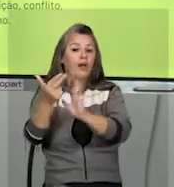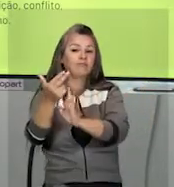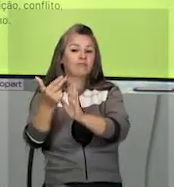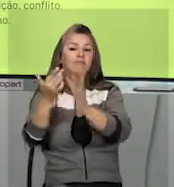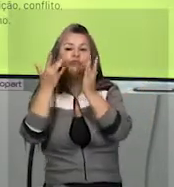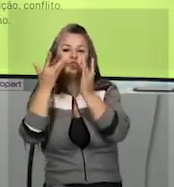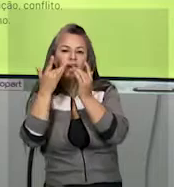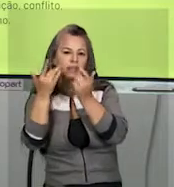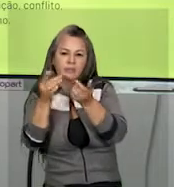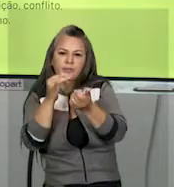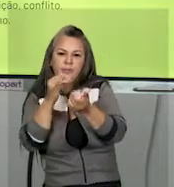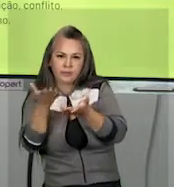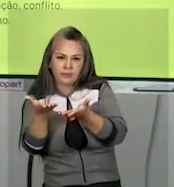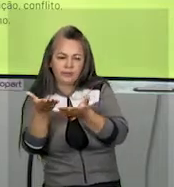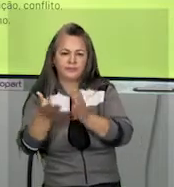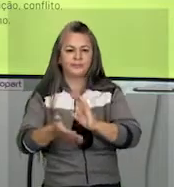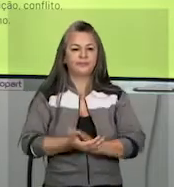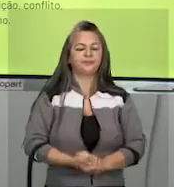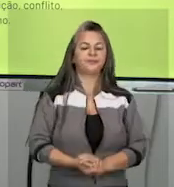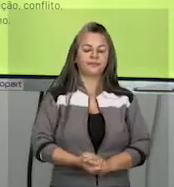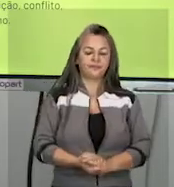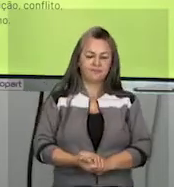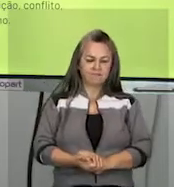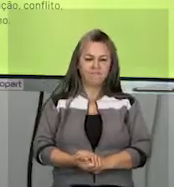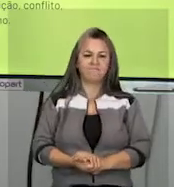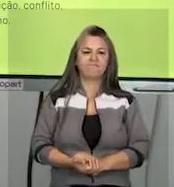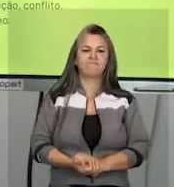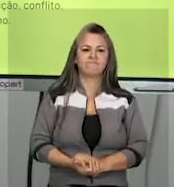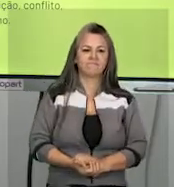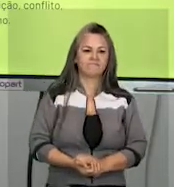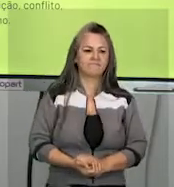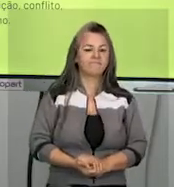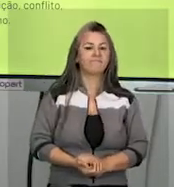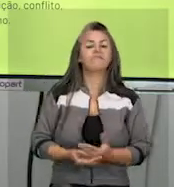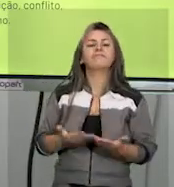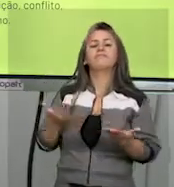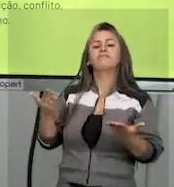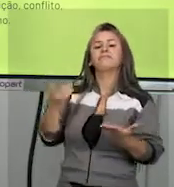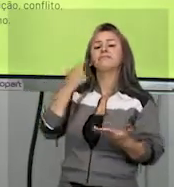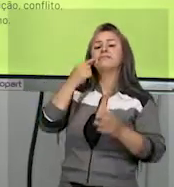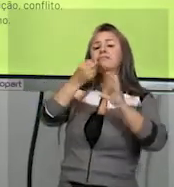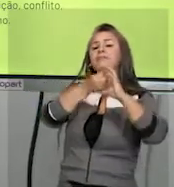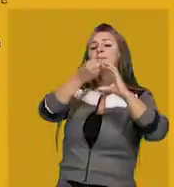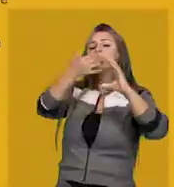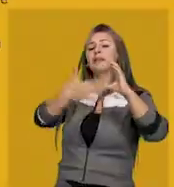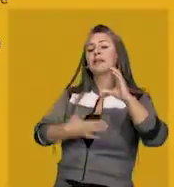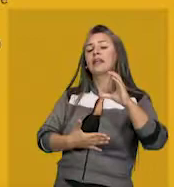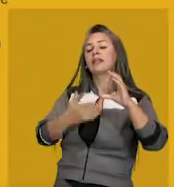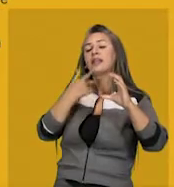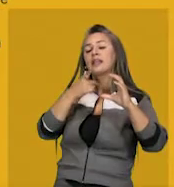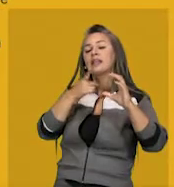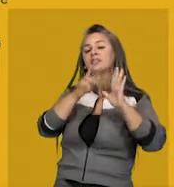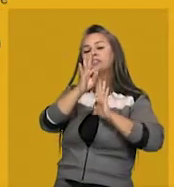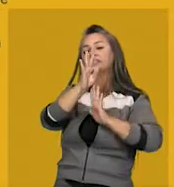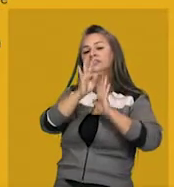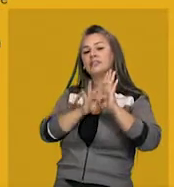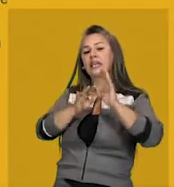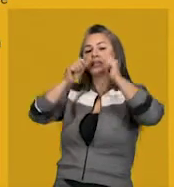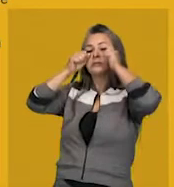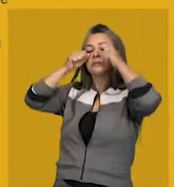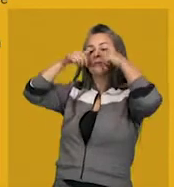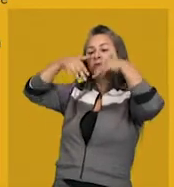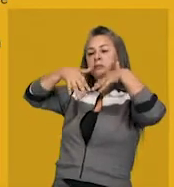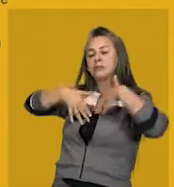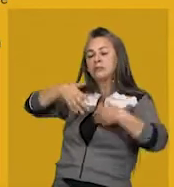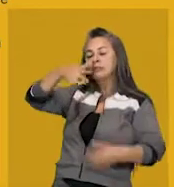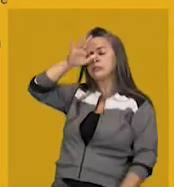Principais características de um texto dramático. Vamos lá. O texto tem a apresentação em